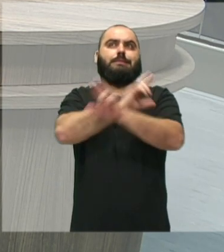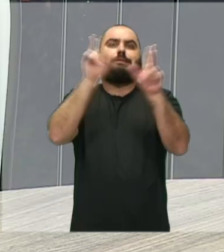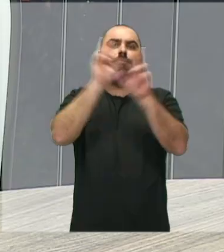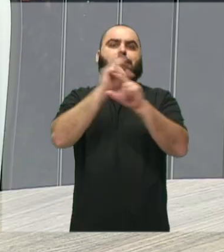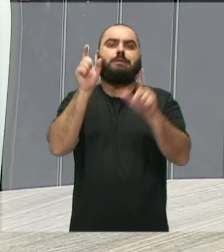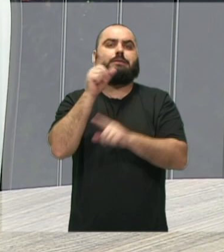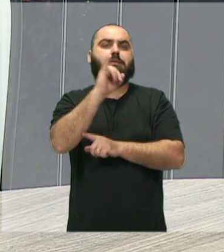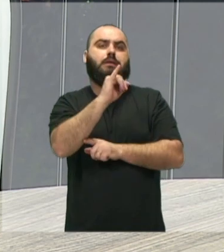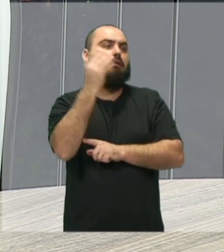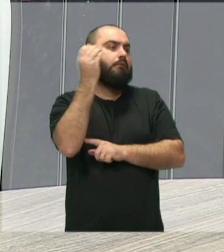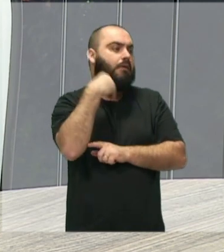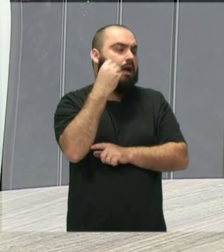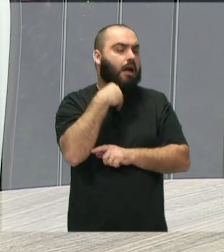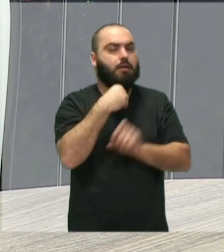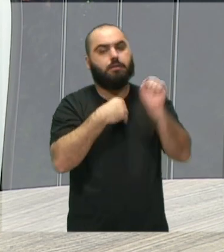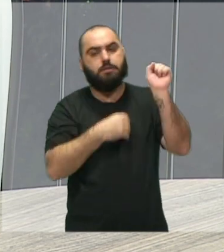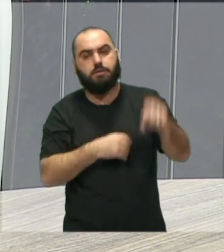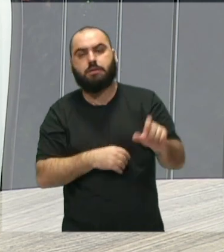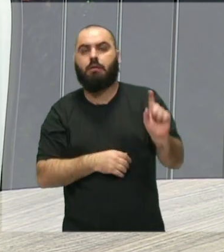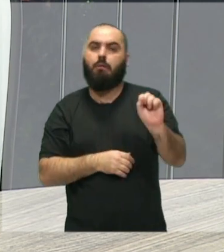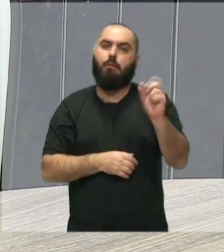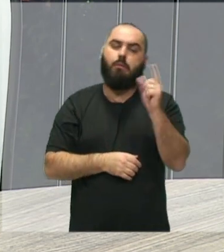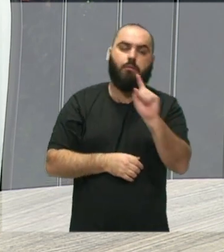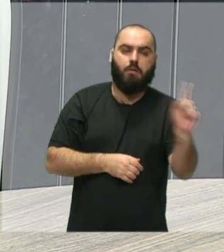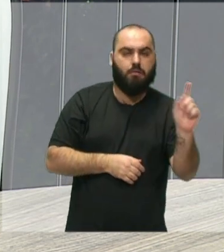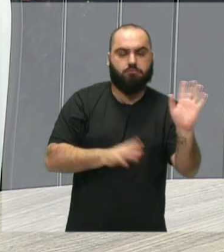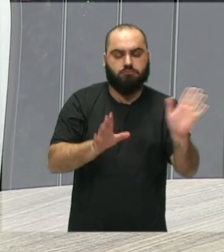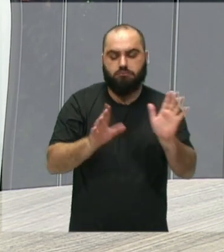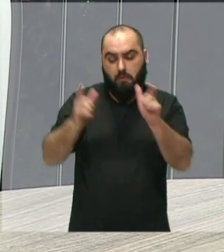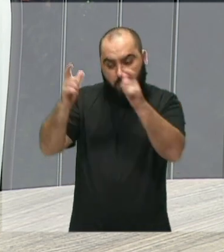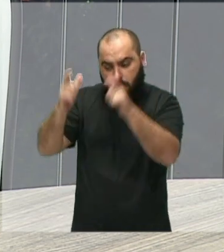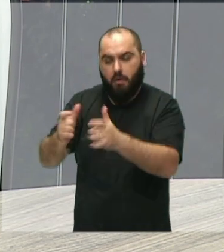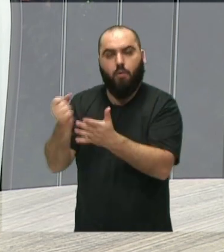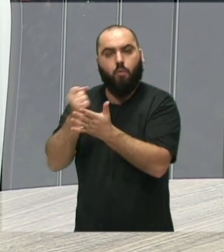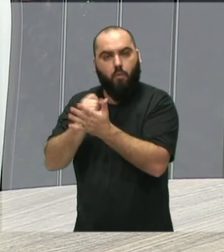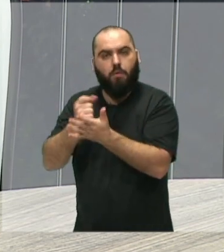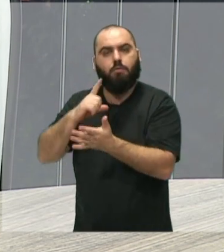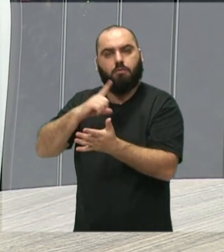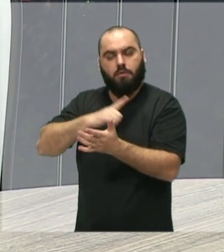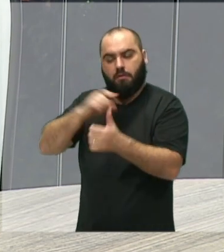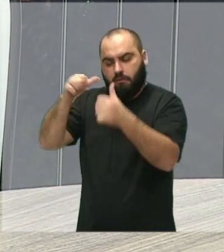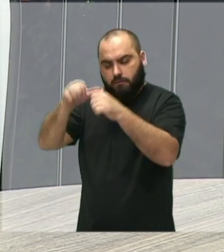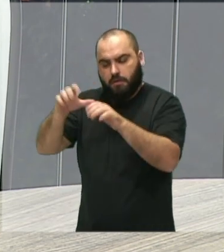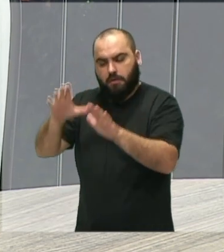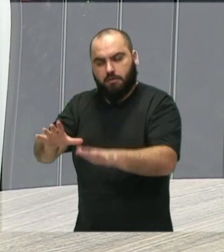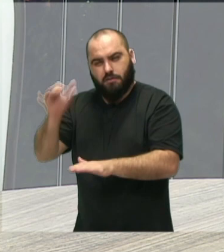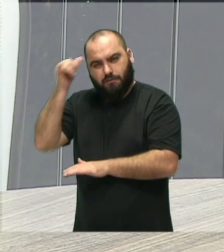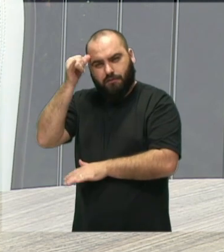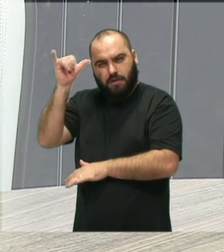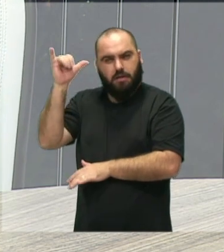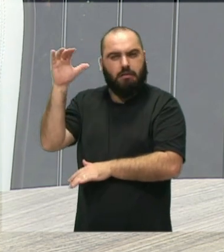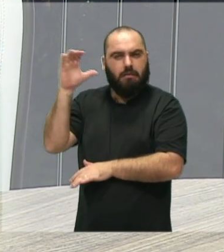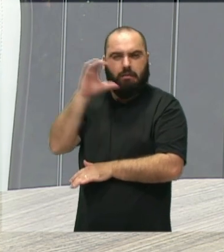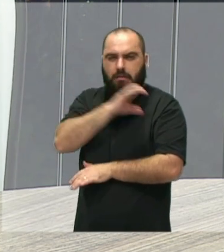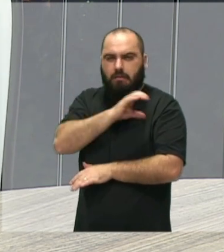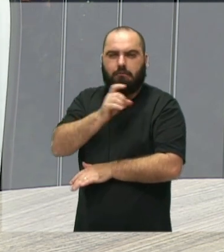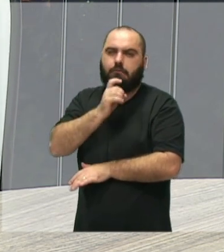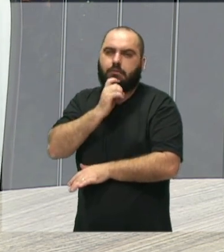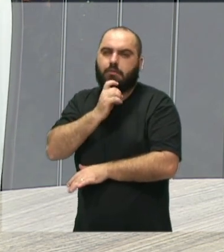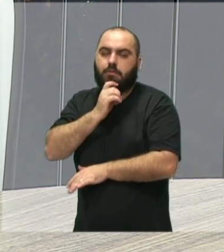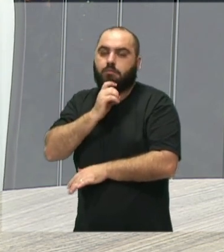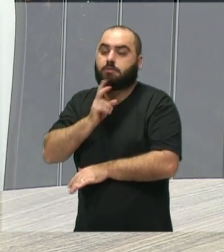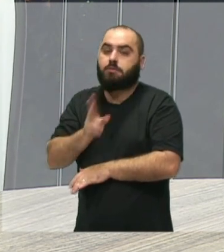ou não. Então, eles também estão alocados num espaço controlado, né? Com temperatura e umidade. A gente sempre procura deixar